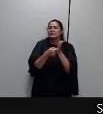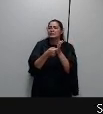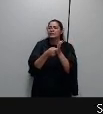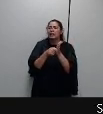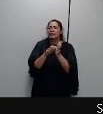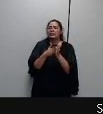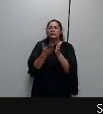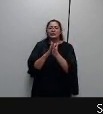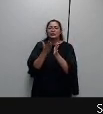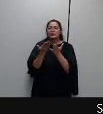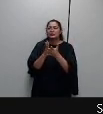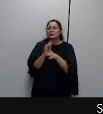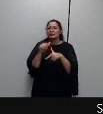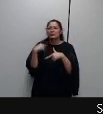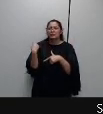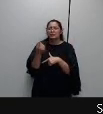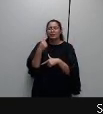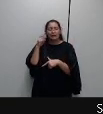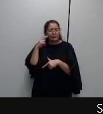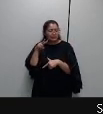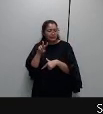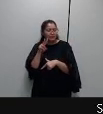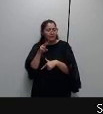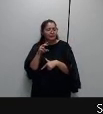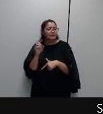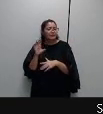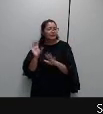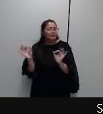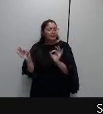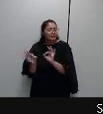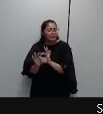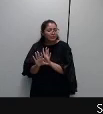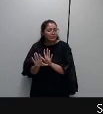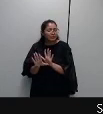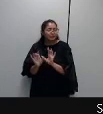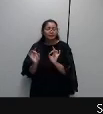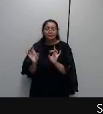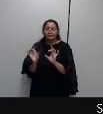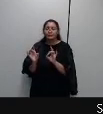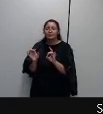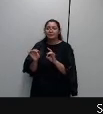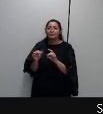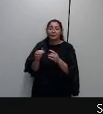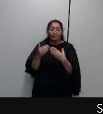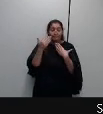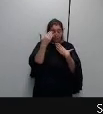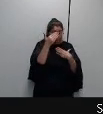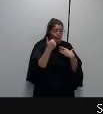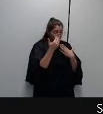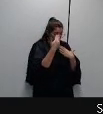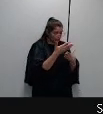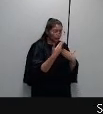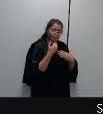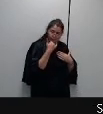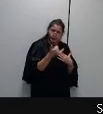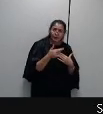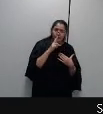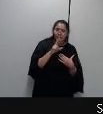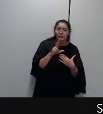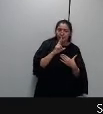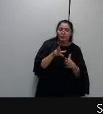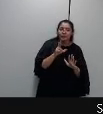né faz observação final prometo de intervém obrigado então eu não posso responder seu presidente